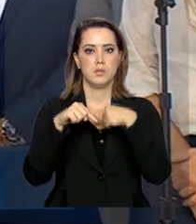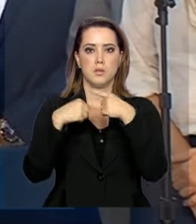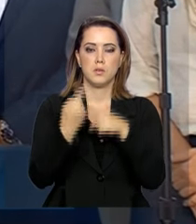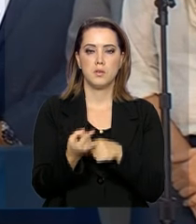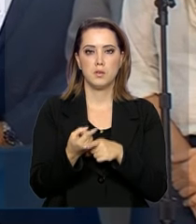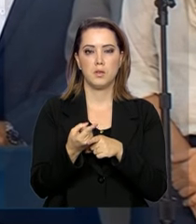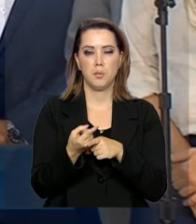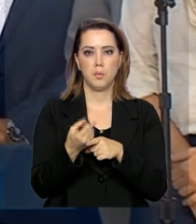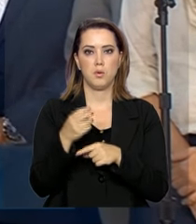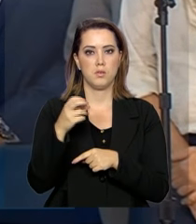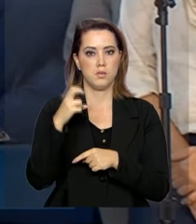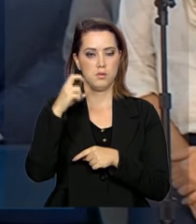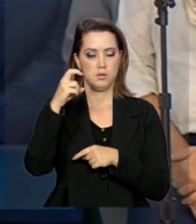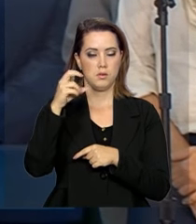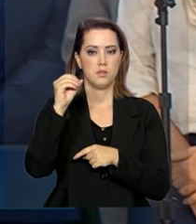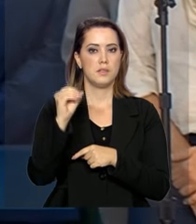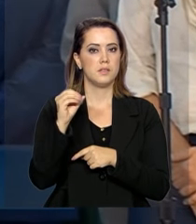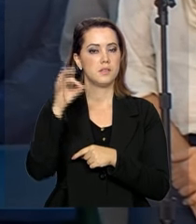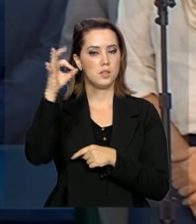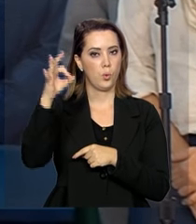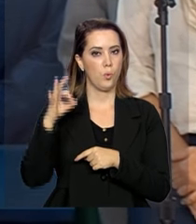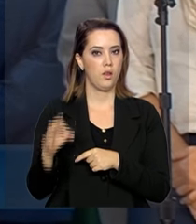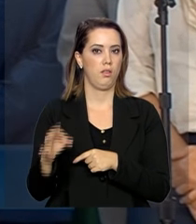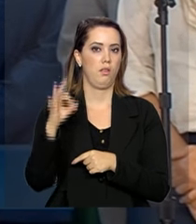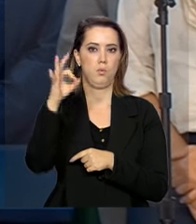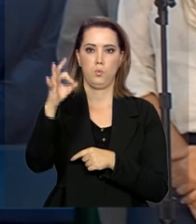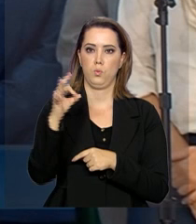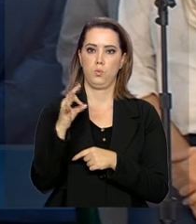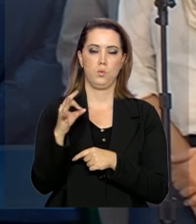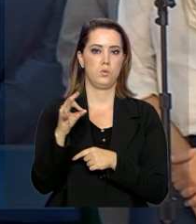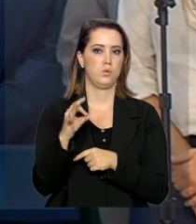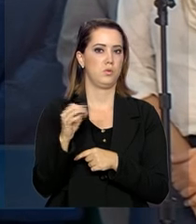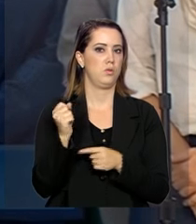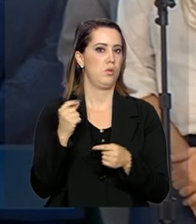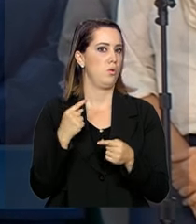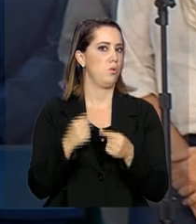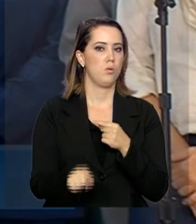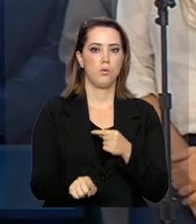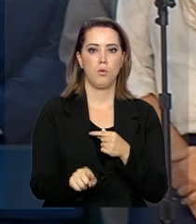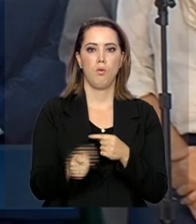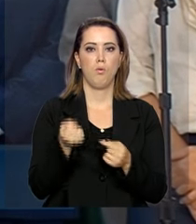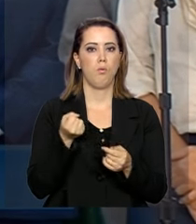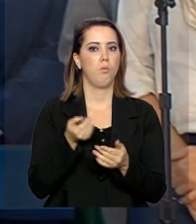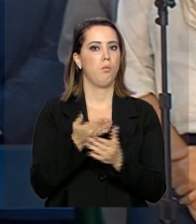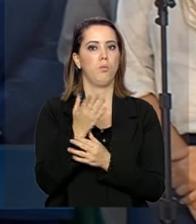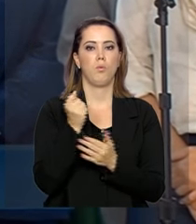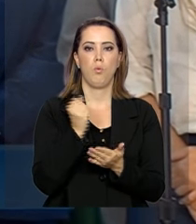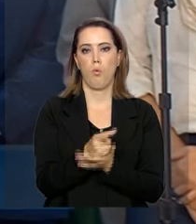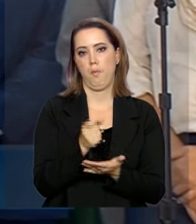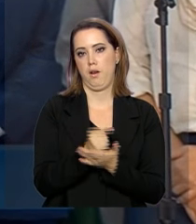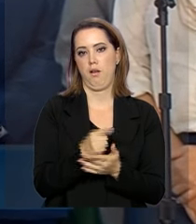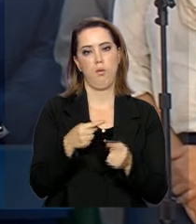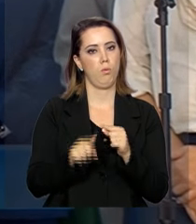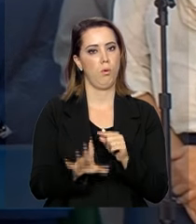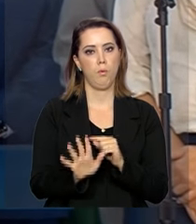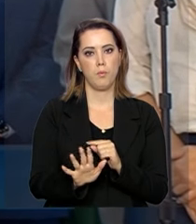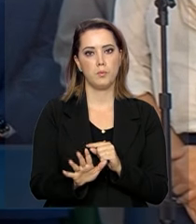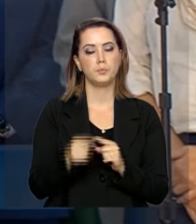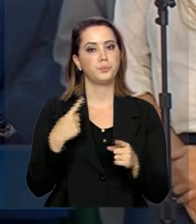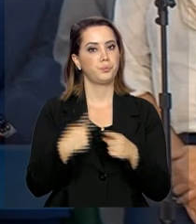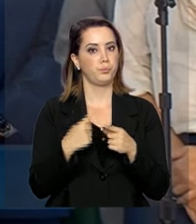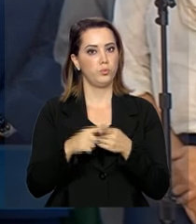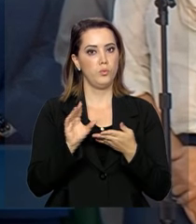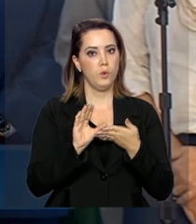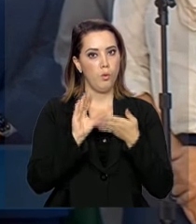remanescentes 50% não foram autorizados pelo Conselho, porque o Conselho foi informado pela diretoria